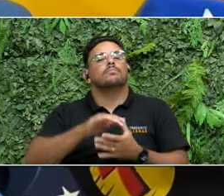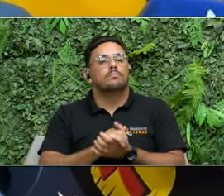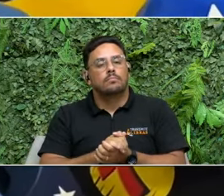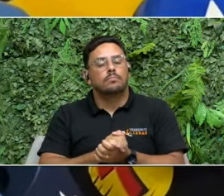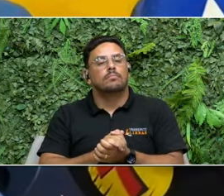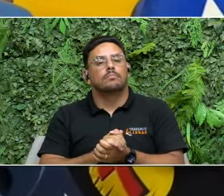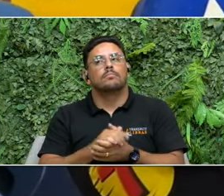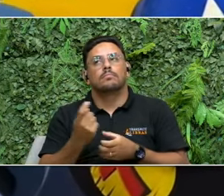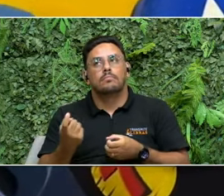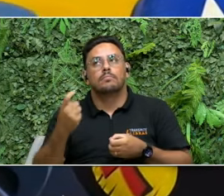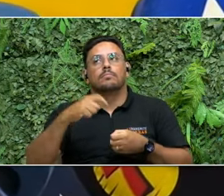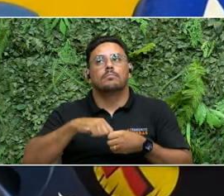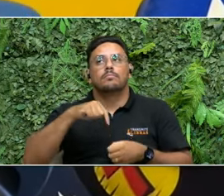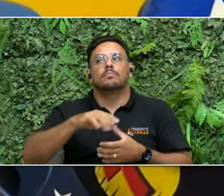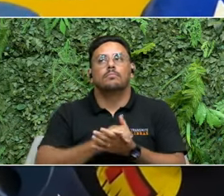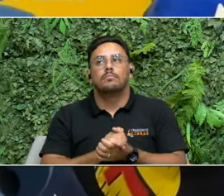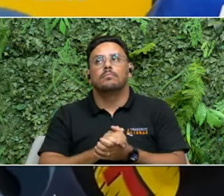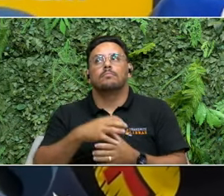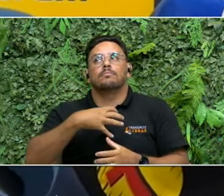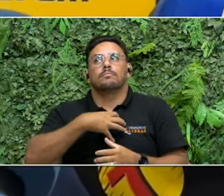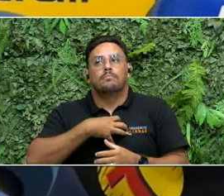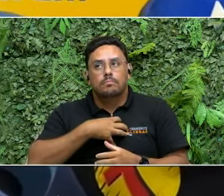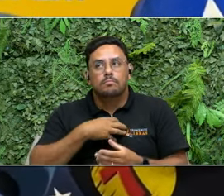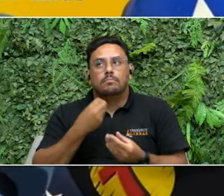CR agr